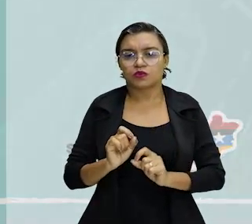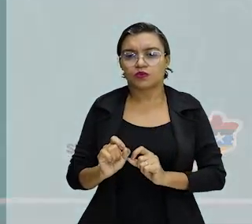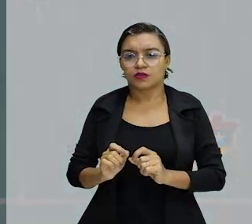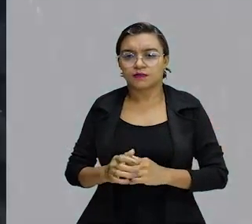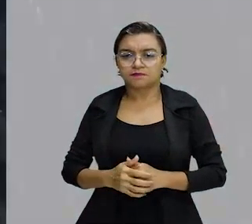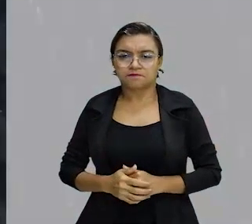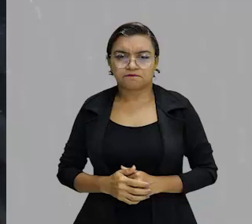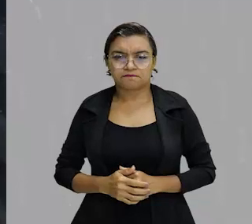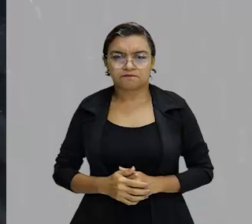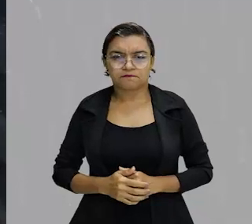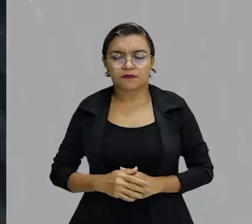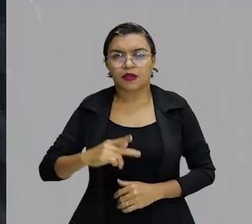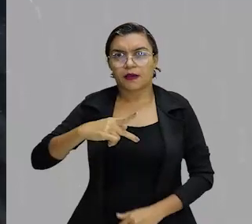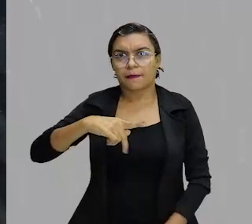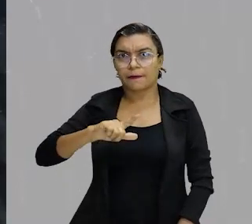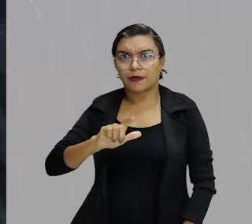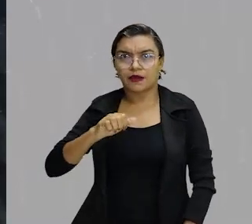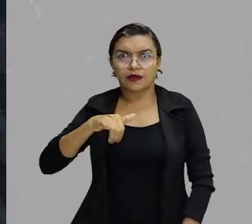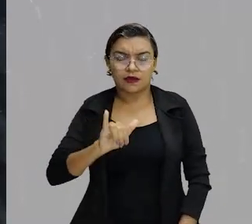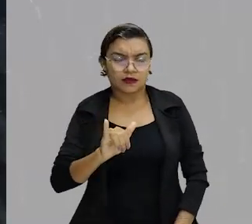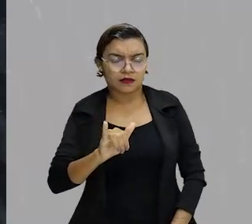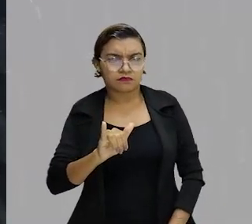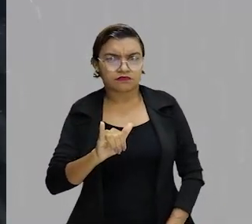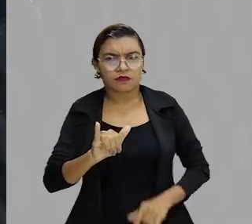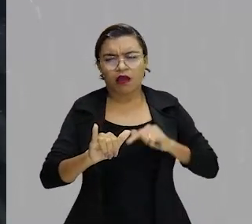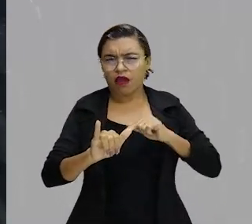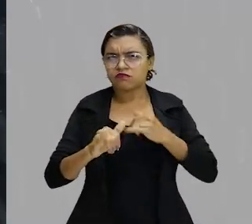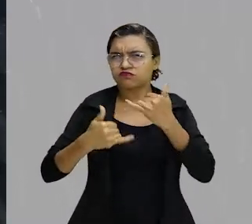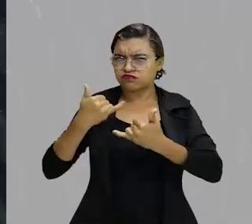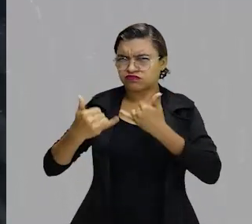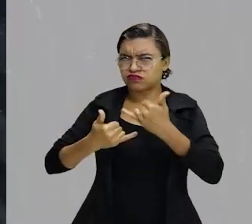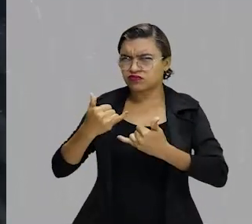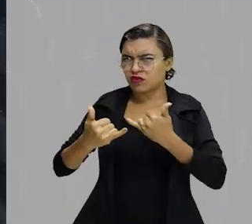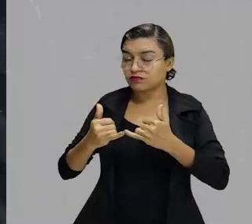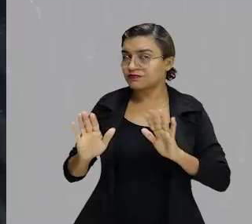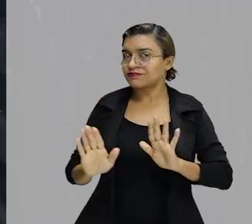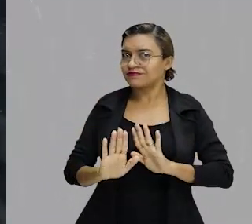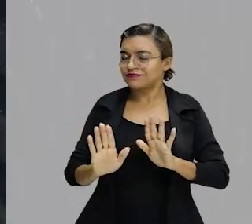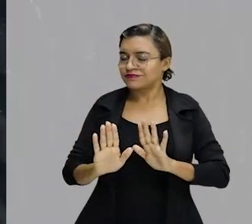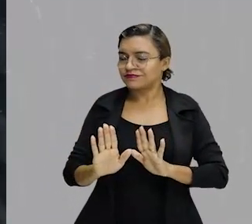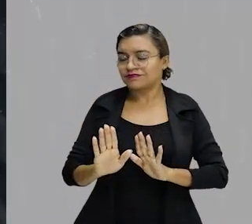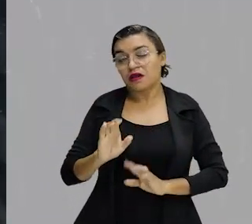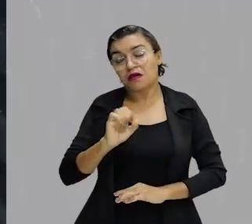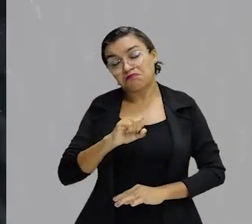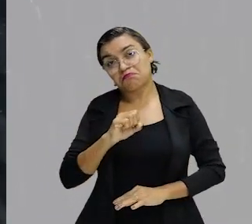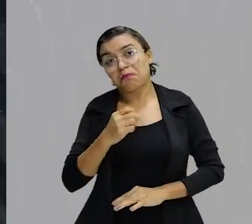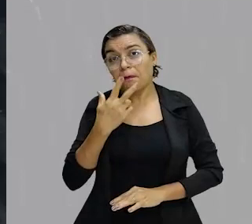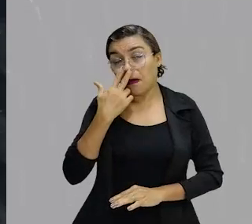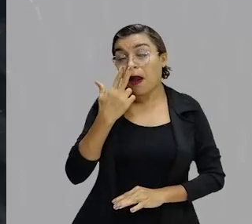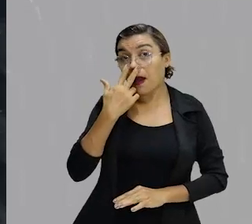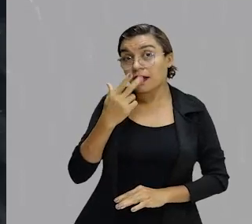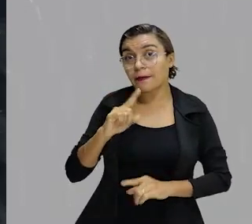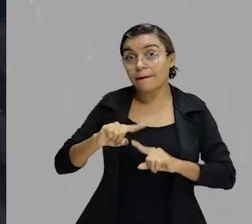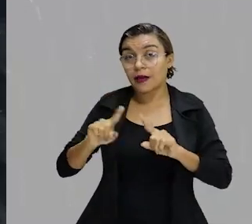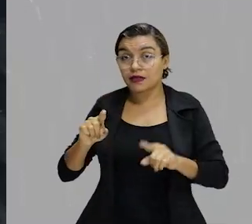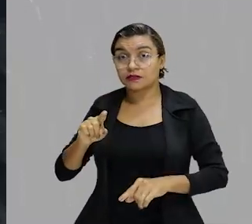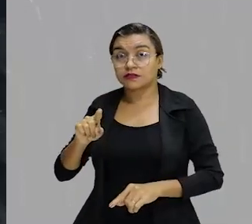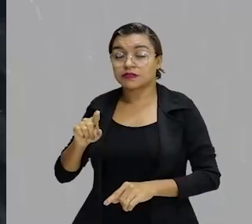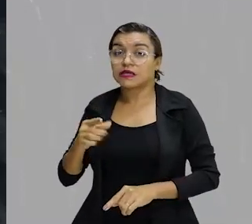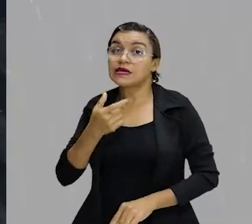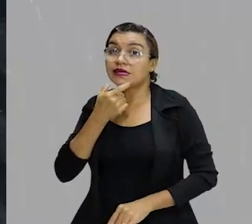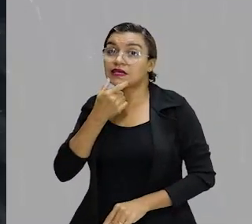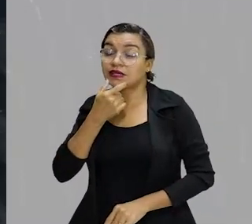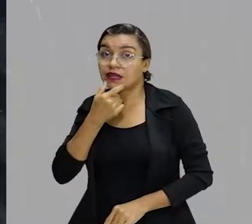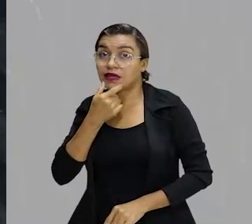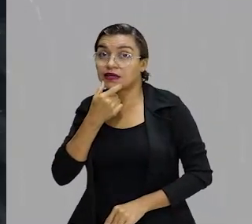pensando, professora, mas play não é o verbo jogar? Sim. Tem palavras em inglês que são polissêmicas, quer dizer,